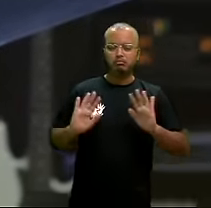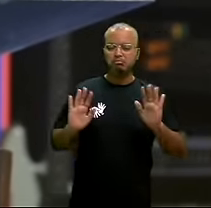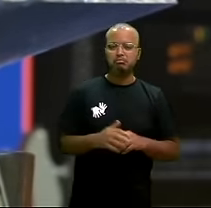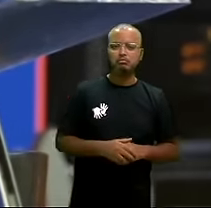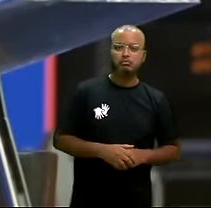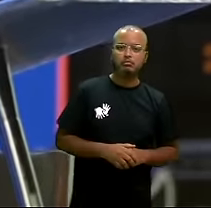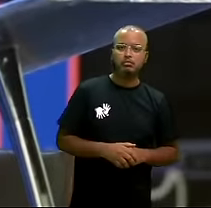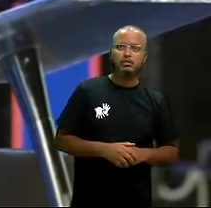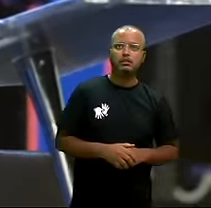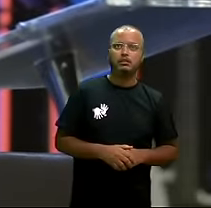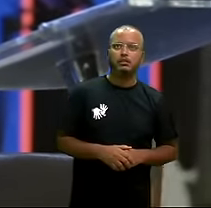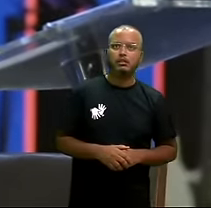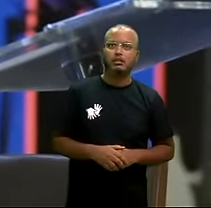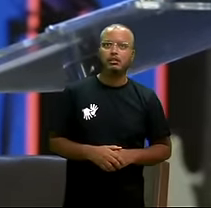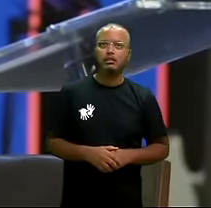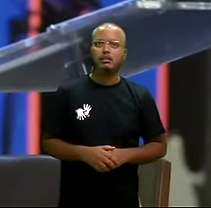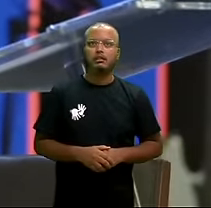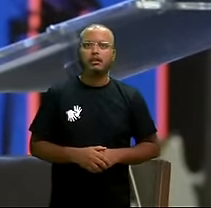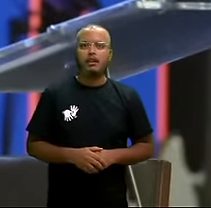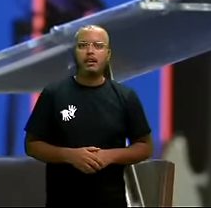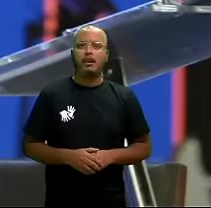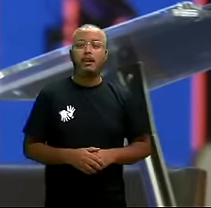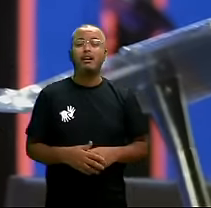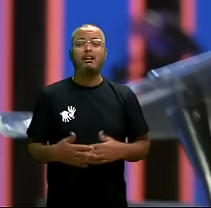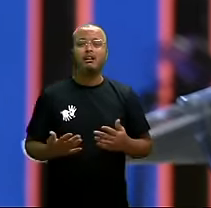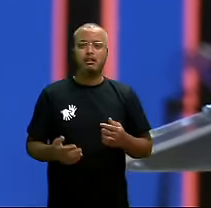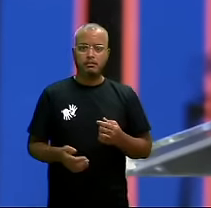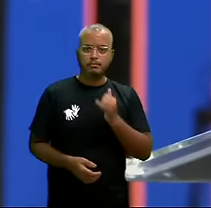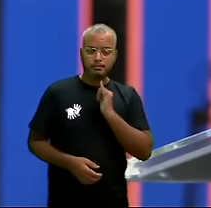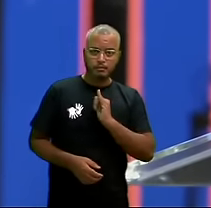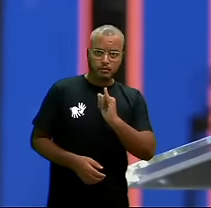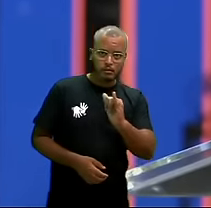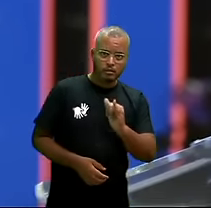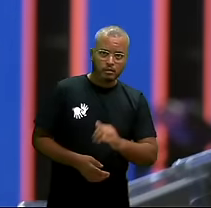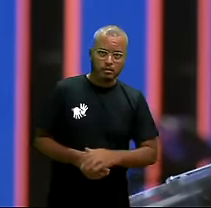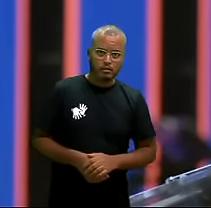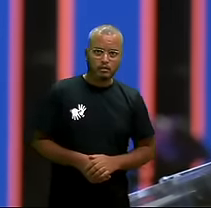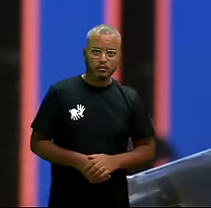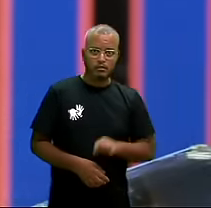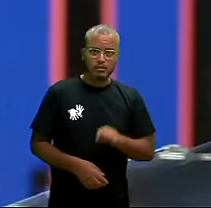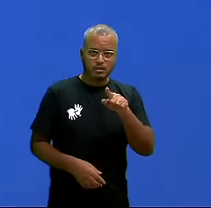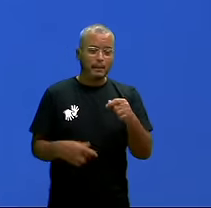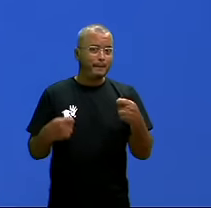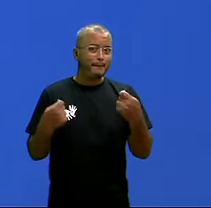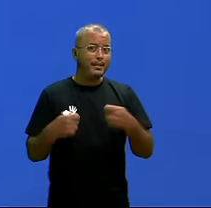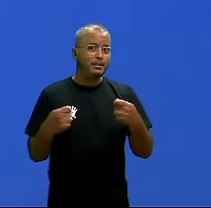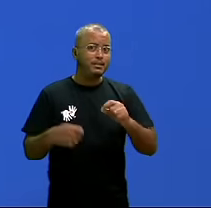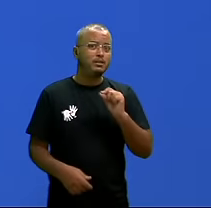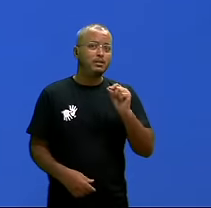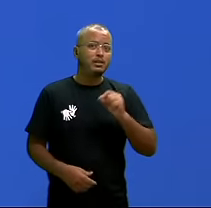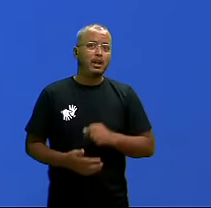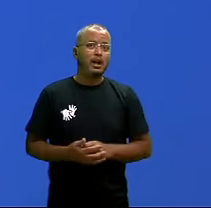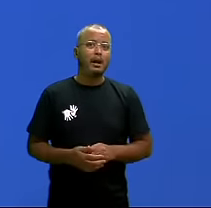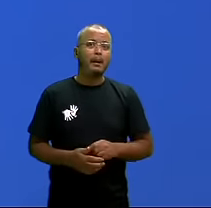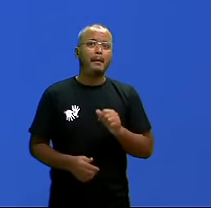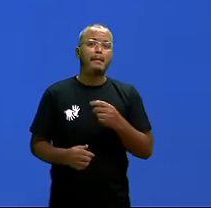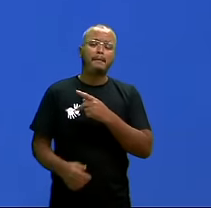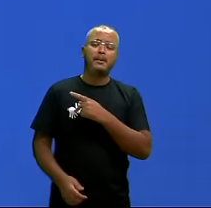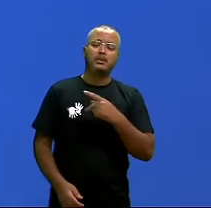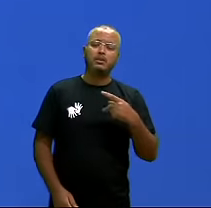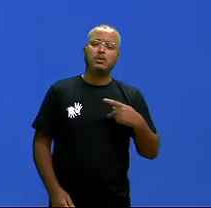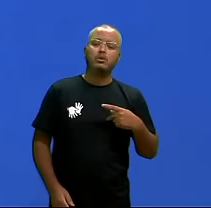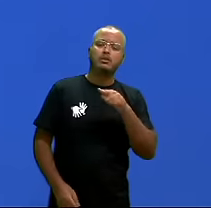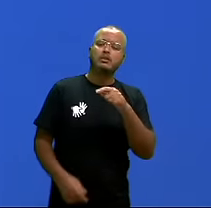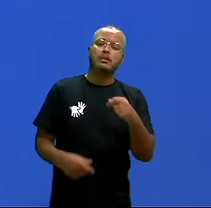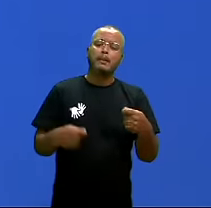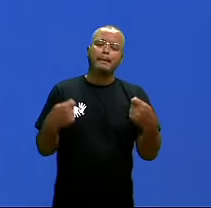Você tem que nada, irmão. Deixa eu dizer uma coisa para você. Você não precisa de polimento. Pastor, você tem que ser mais polido. Quem precisa de